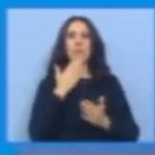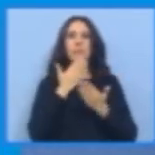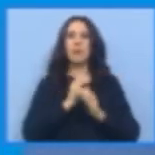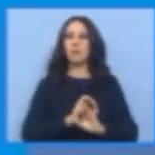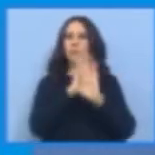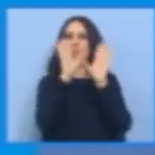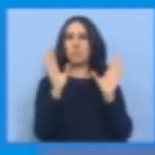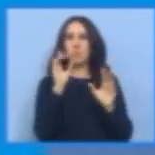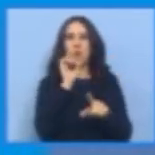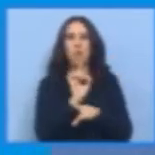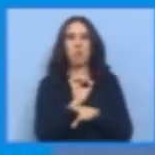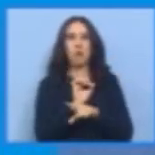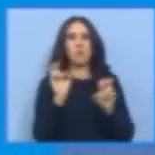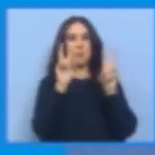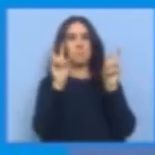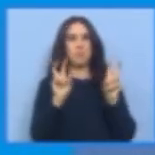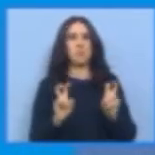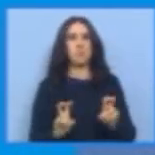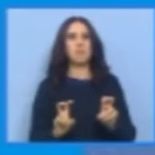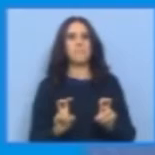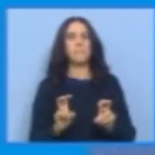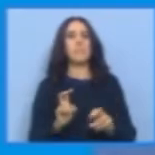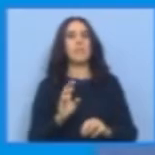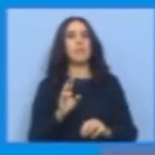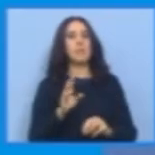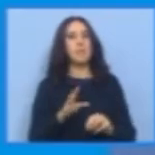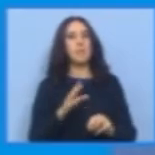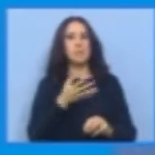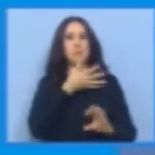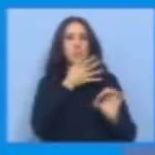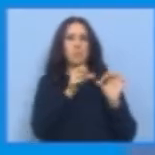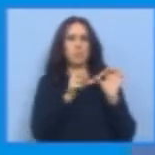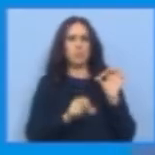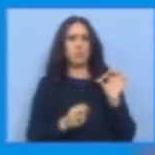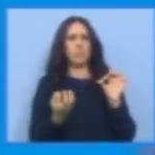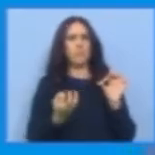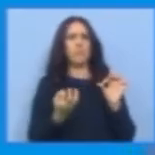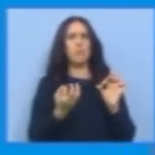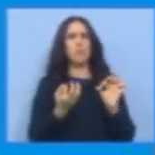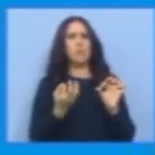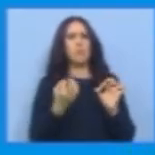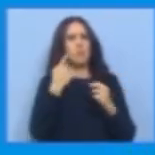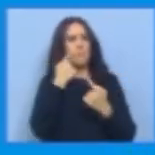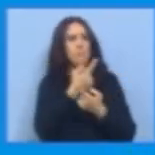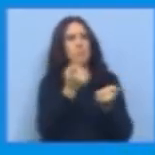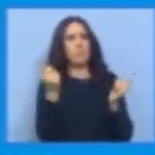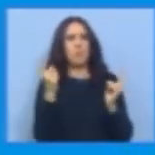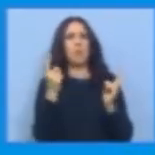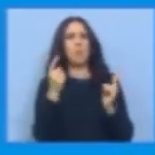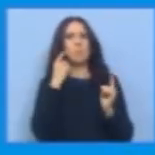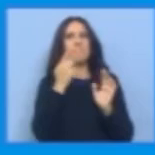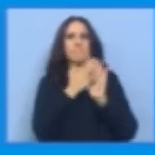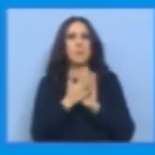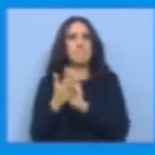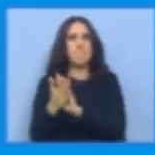esclarecida relativamente à temática e para além do discurso que é veiculado e que mais se ouve e que